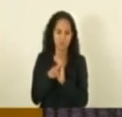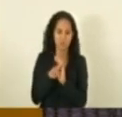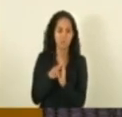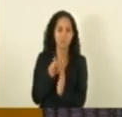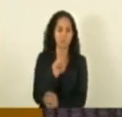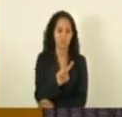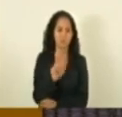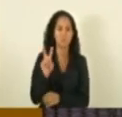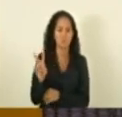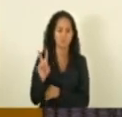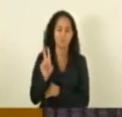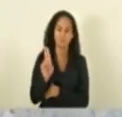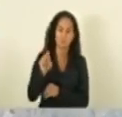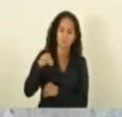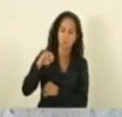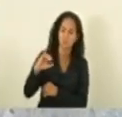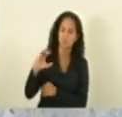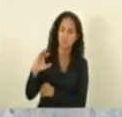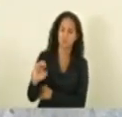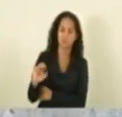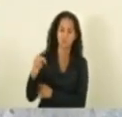Unicep.